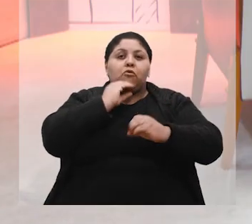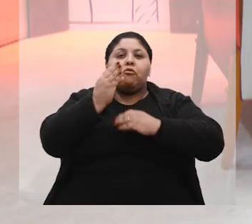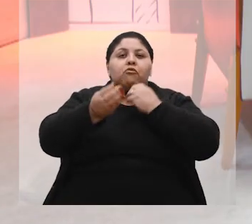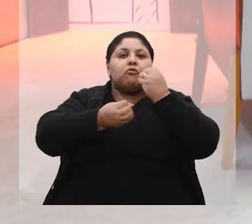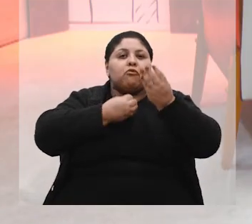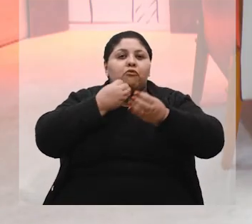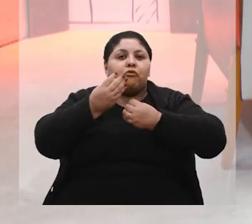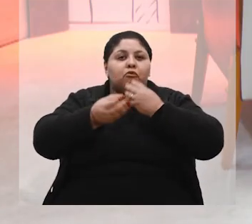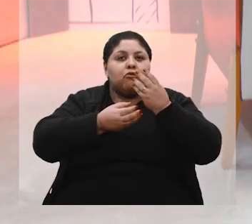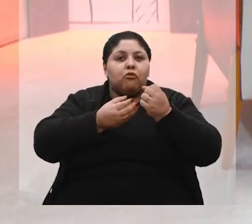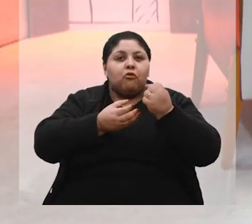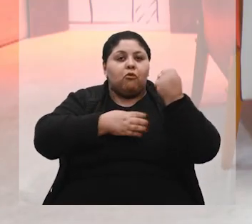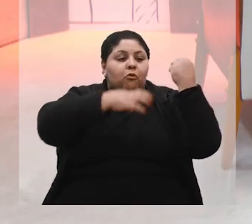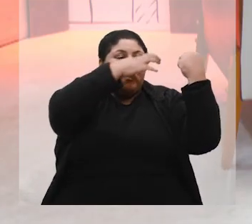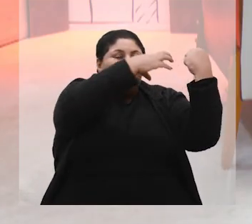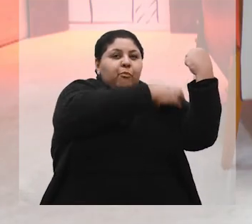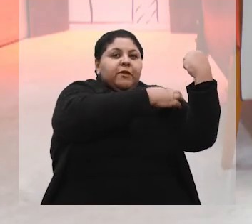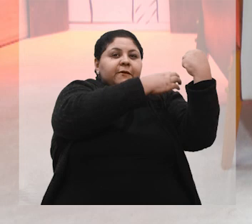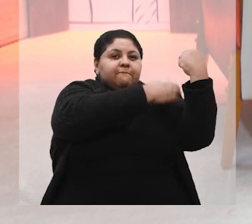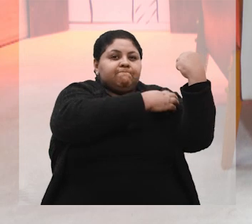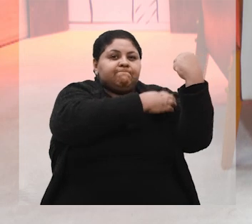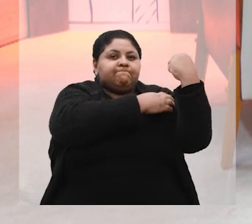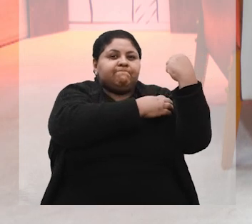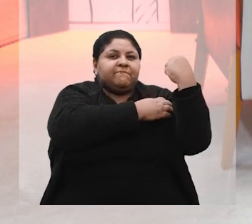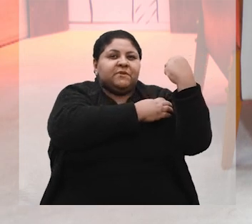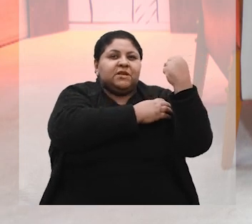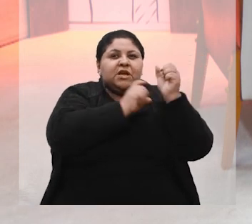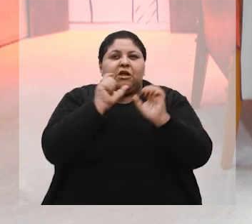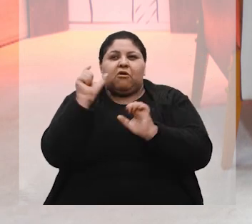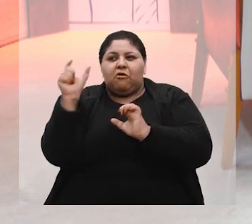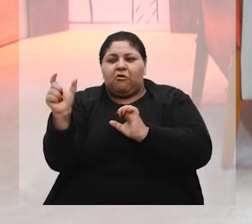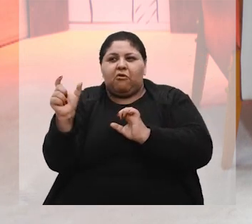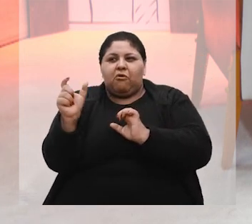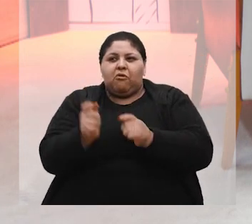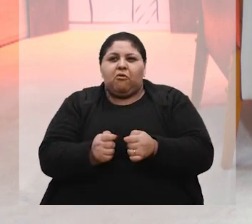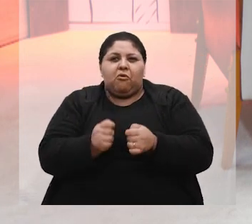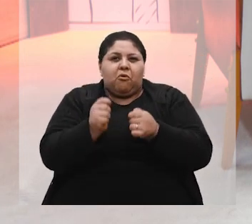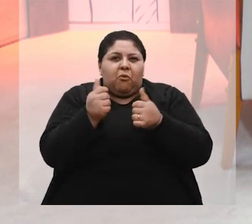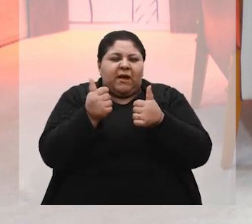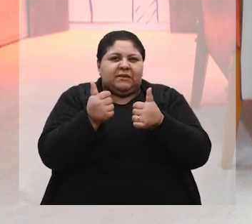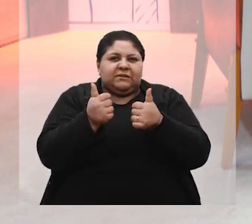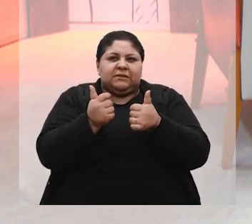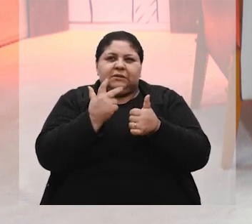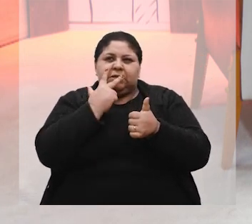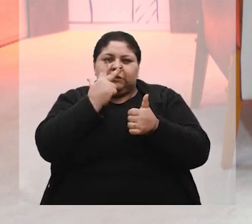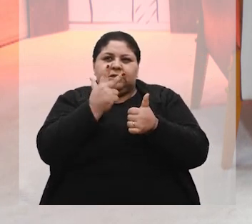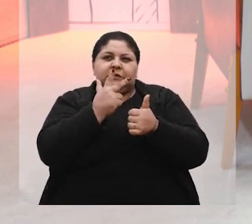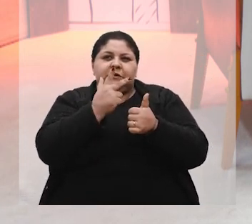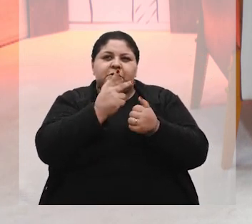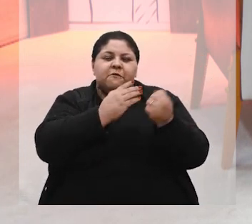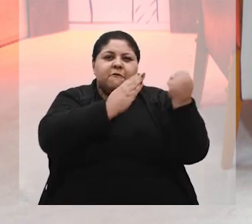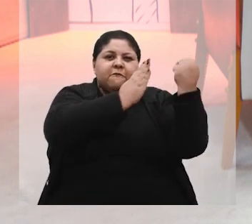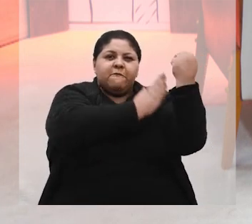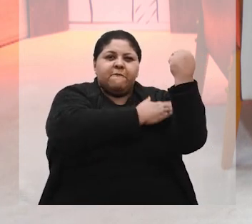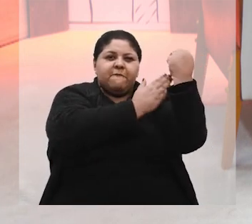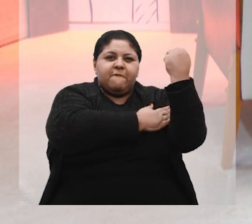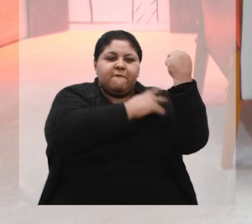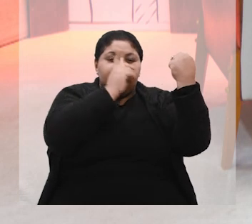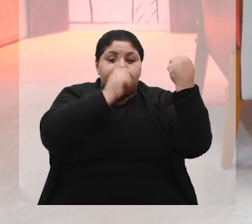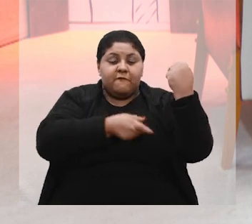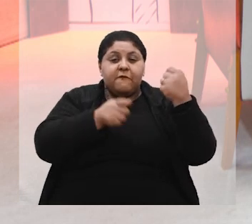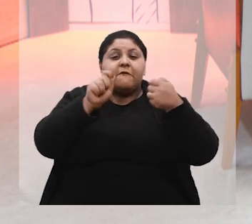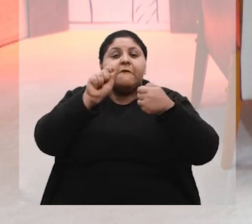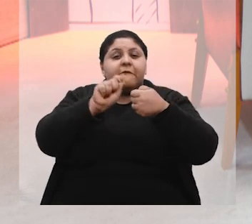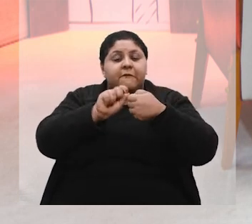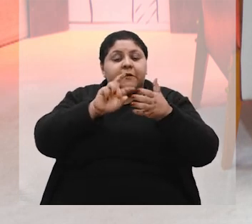um certo rigor, um empoderamento, algo que é um termo quase que meio chavão, quando se fala em feminismo e tal, mas que faz